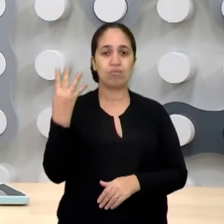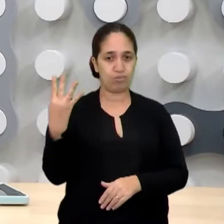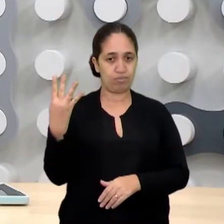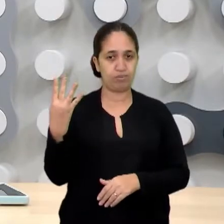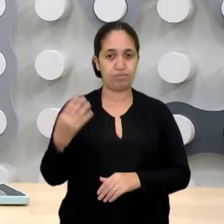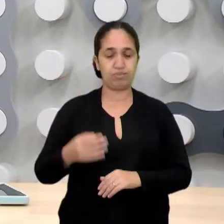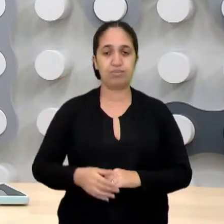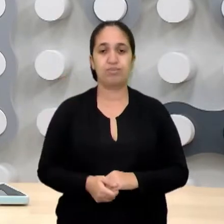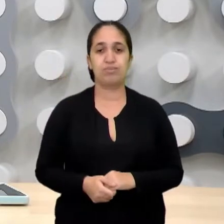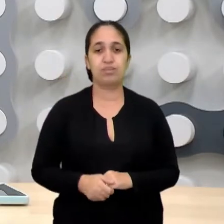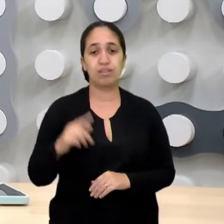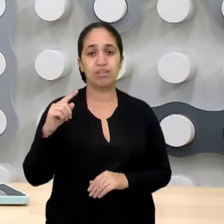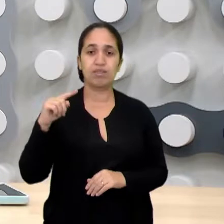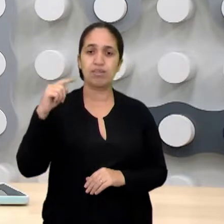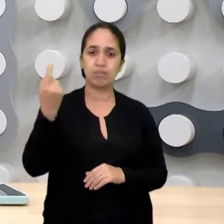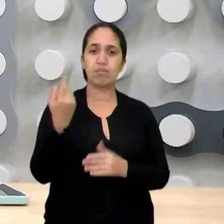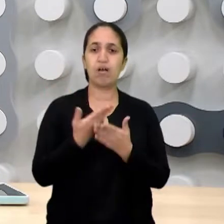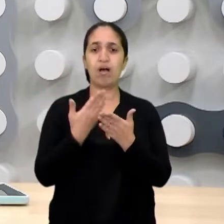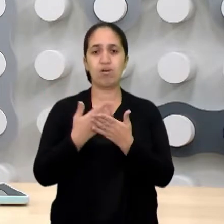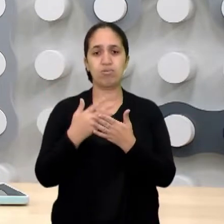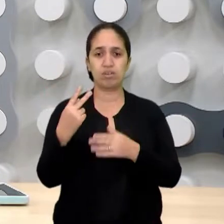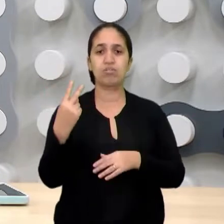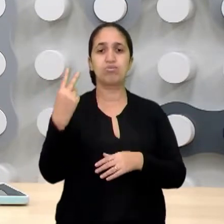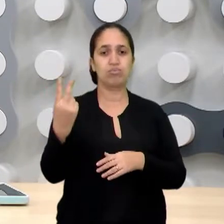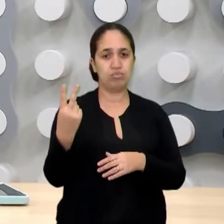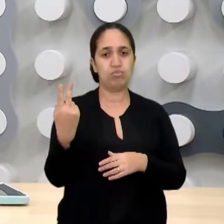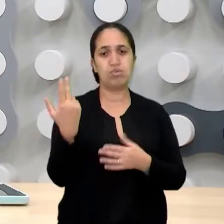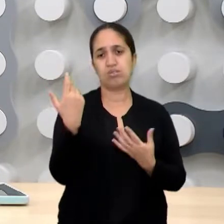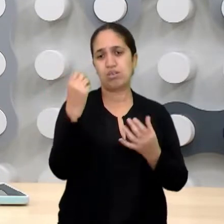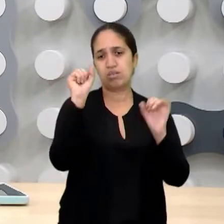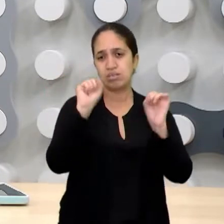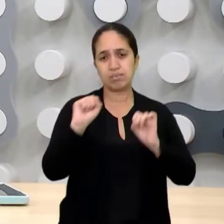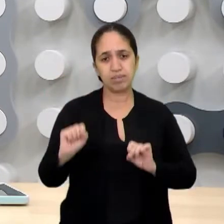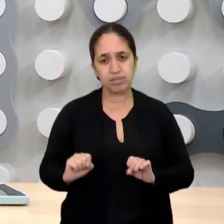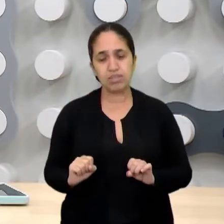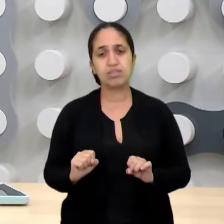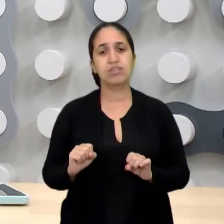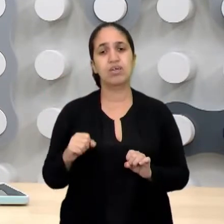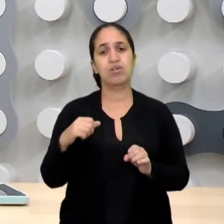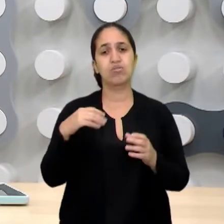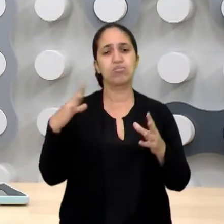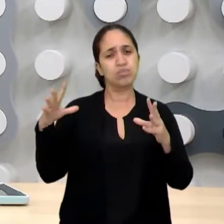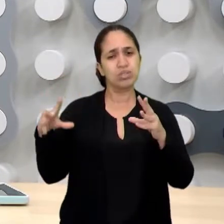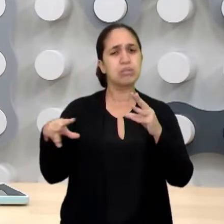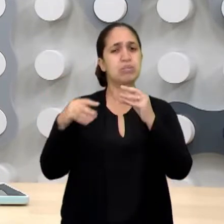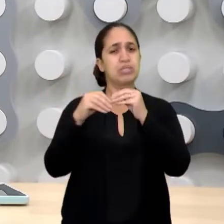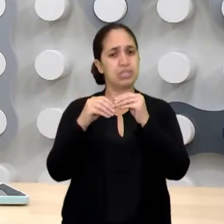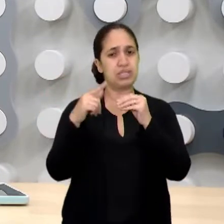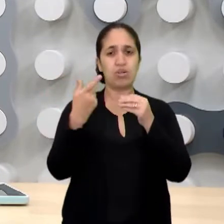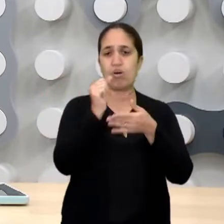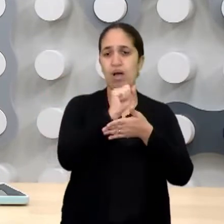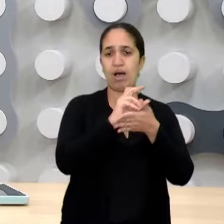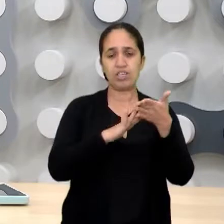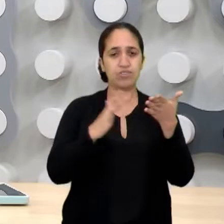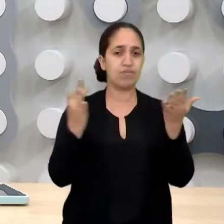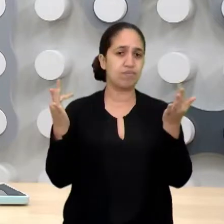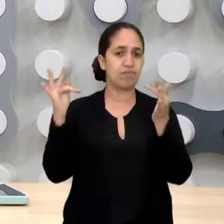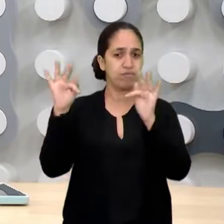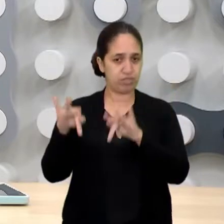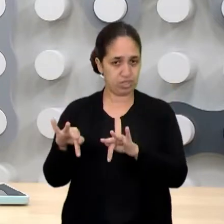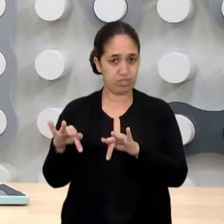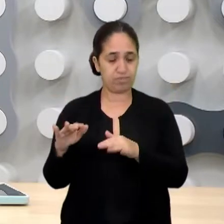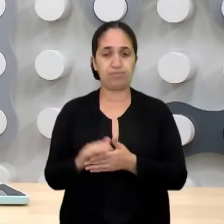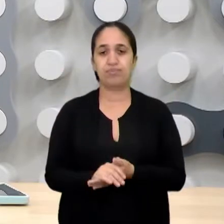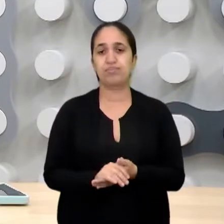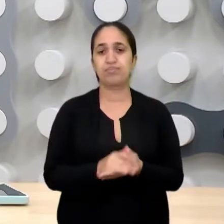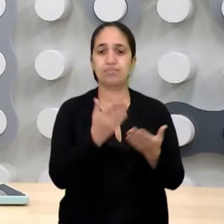aí mais duas aulas, né? Falando aí sobre a sistematização e encerrando essa atividade 2 aí.